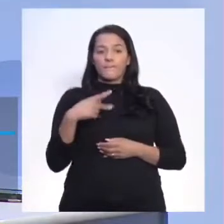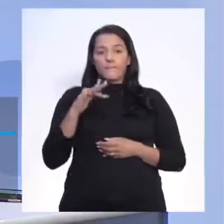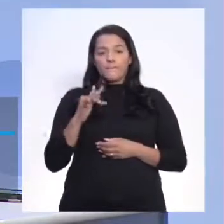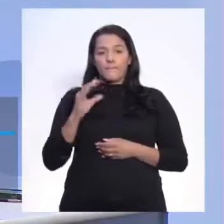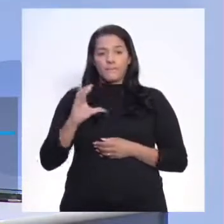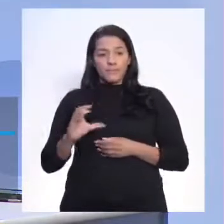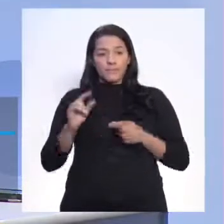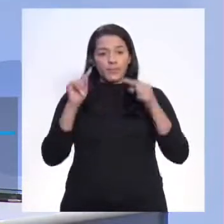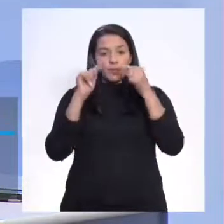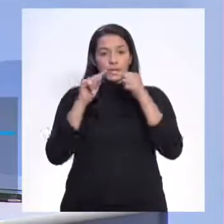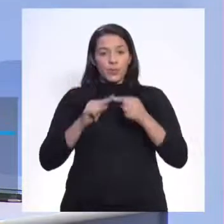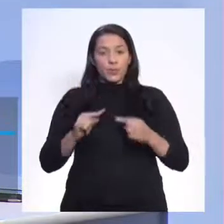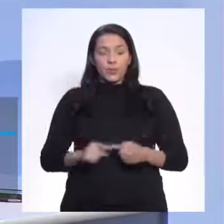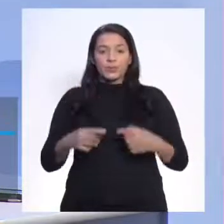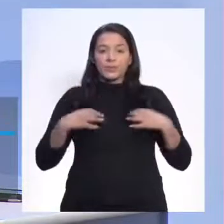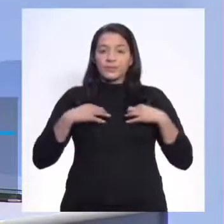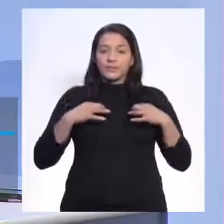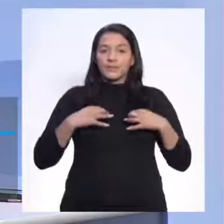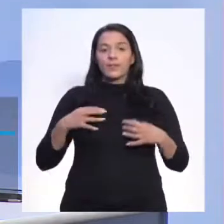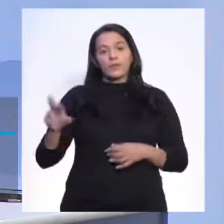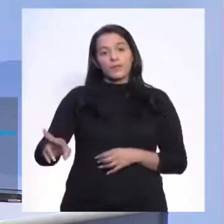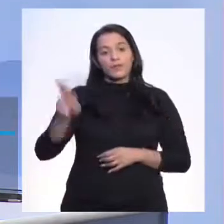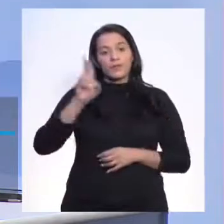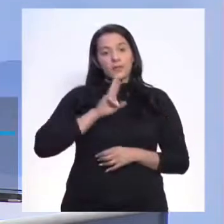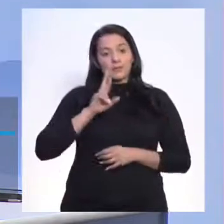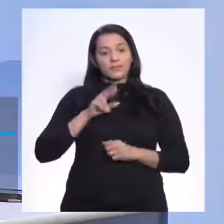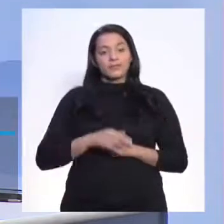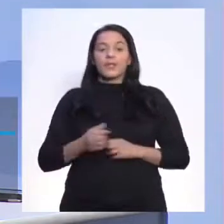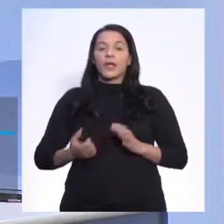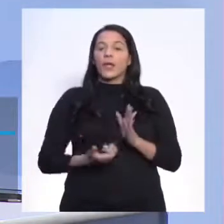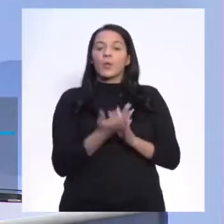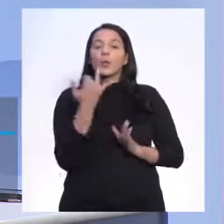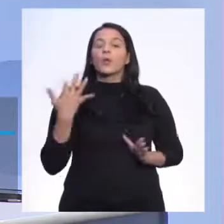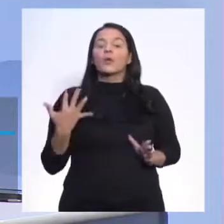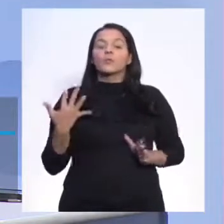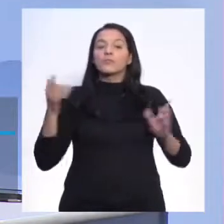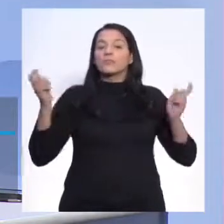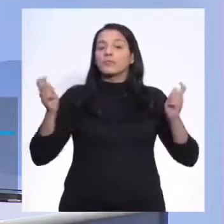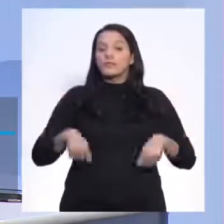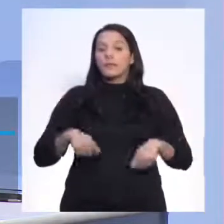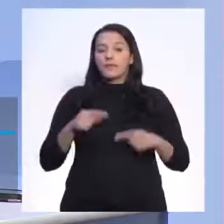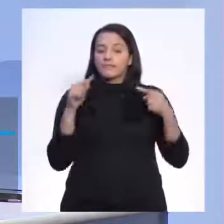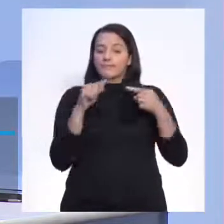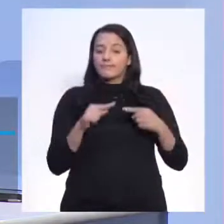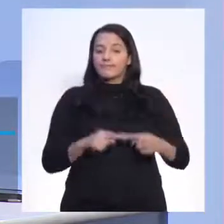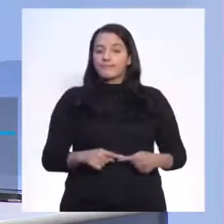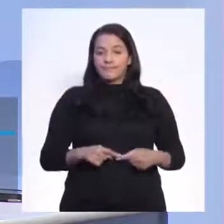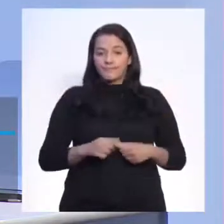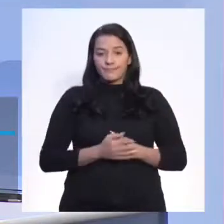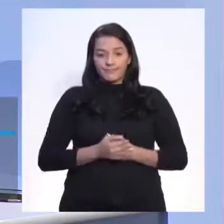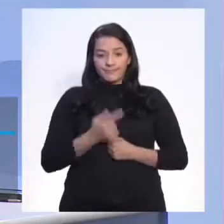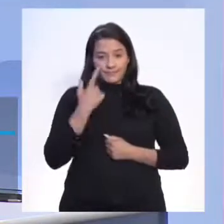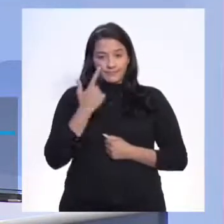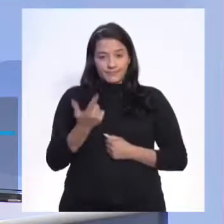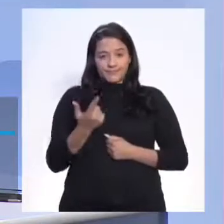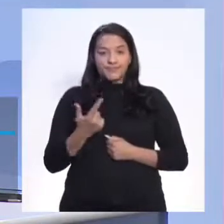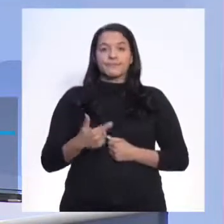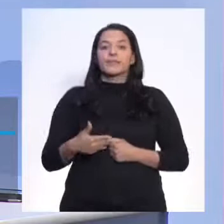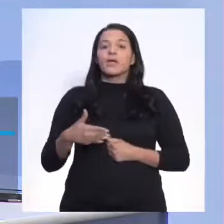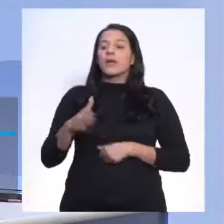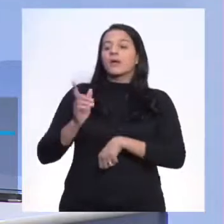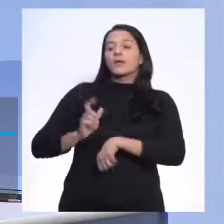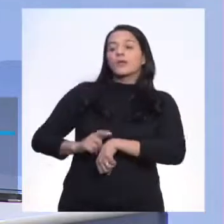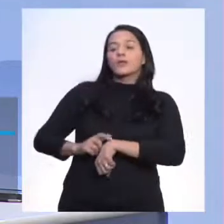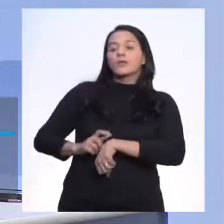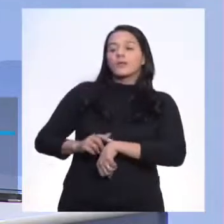combine essas roupas e coloque para mim lá no chat a quantidade que o Carlos vai competir, ok? Professora